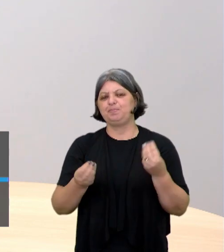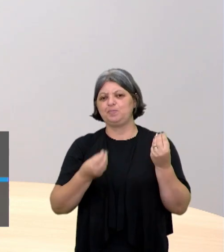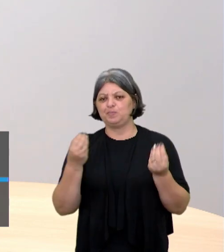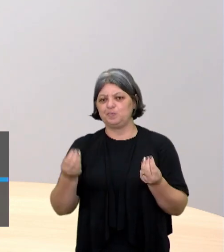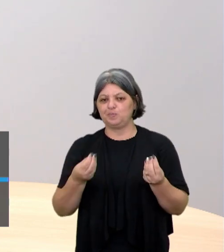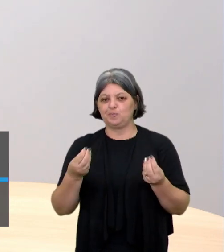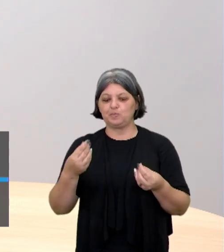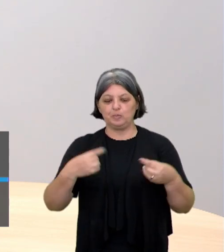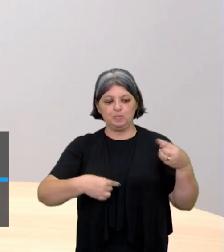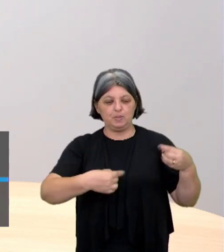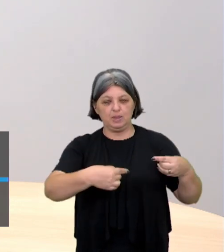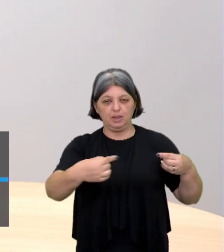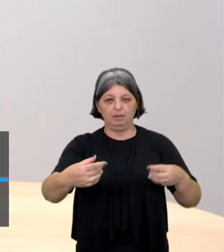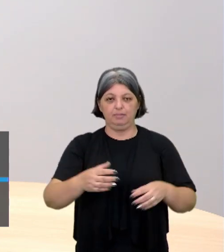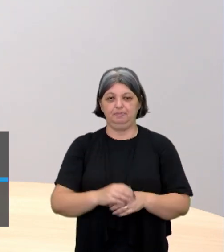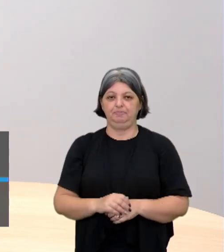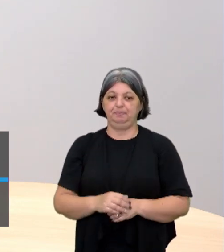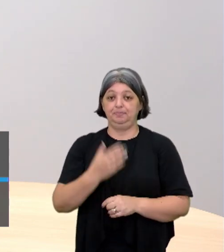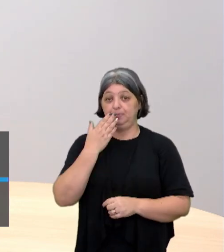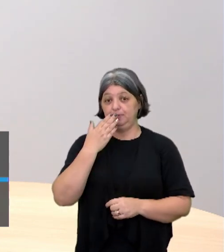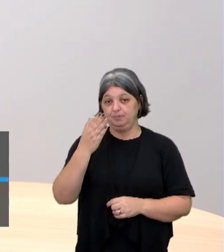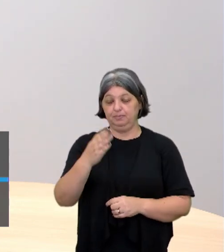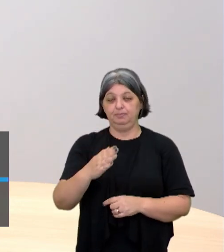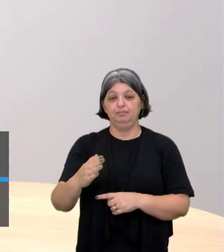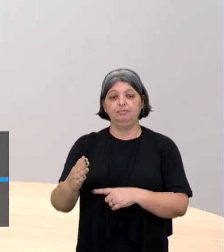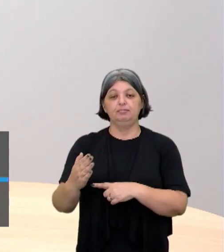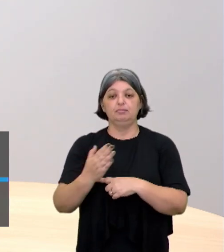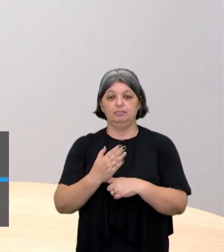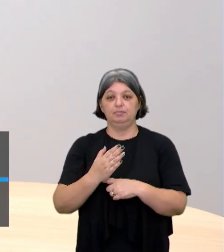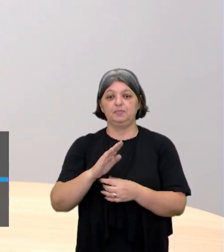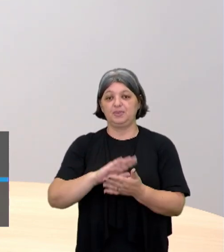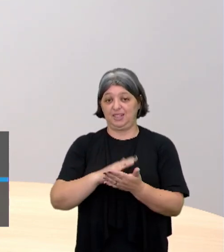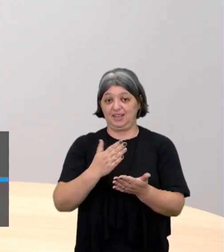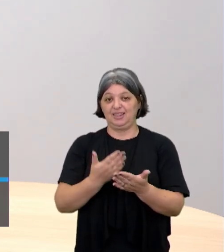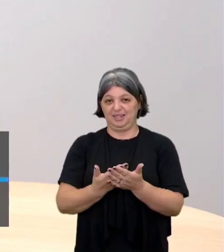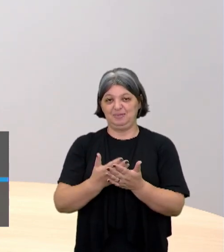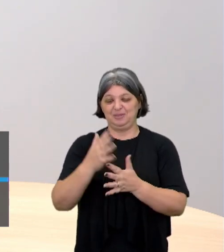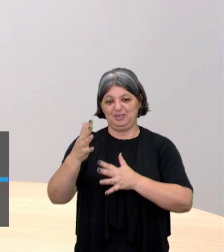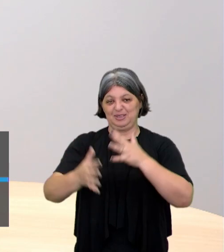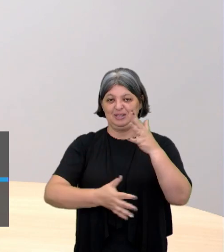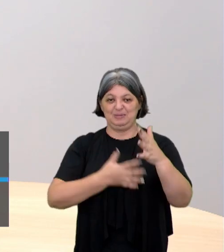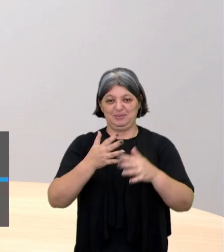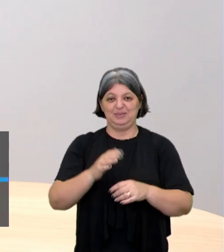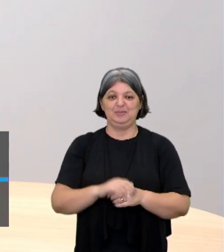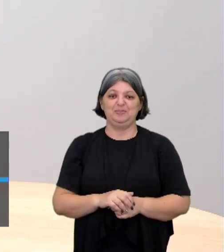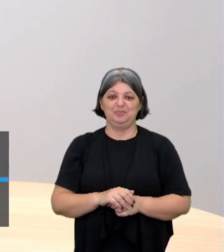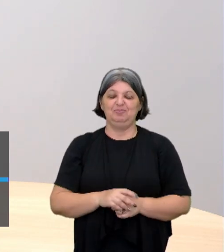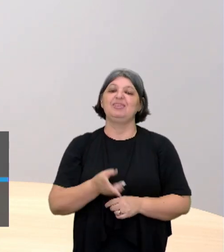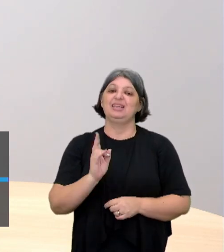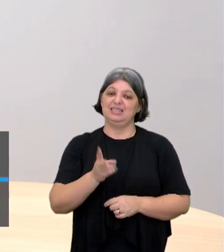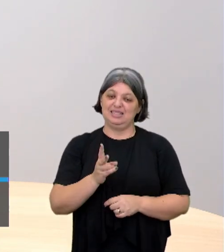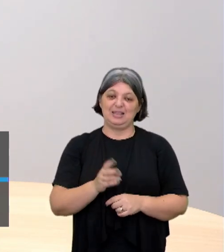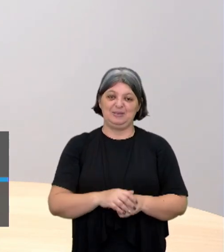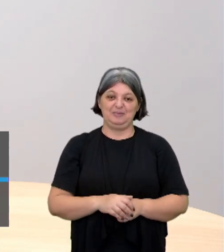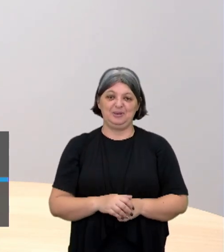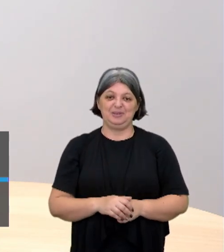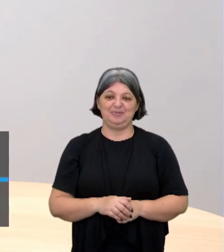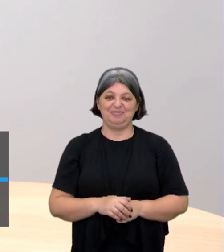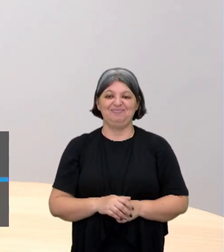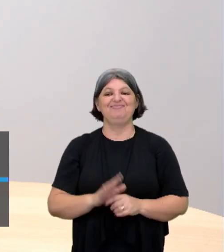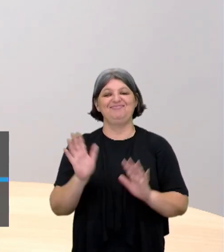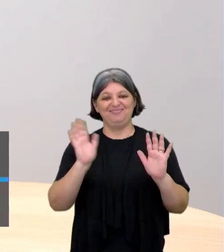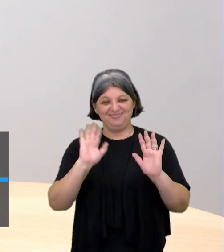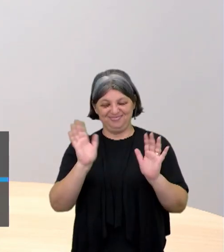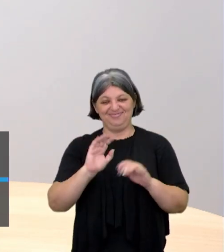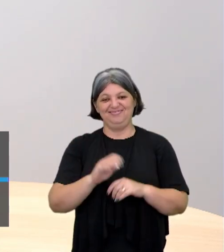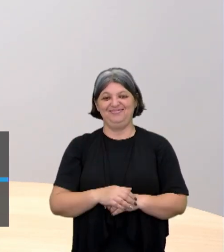polêmico é que eu queria pedir a ajuda da nossa intérprete de Libras, que está aqui sempre com a gente. Eu quero saudá-la com muito